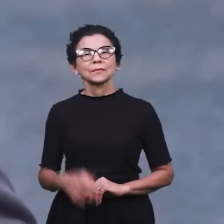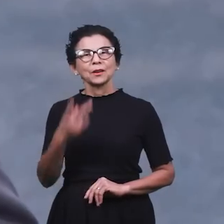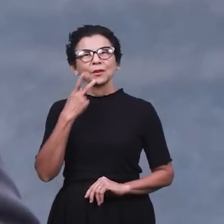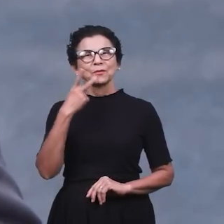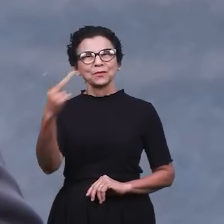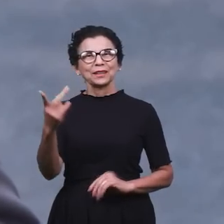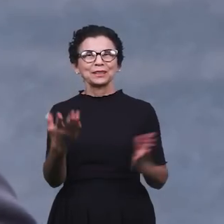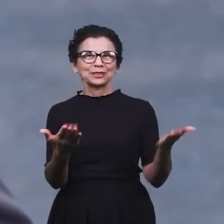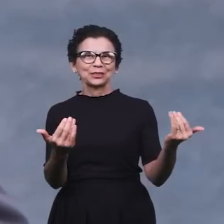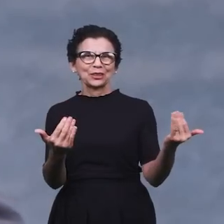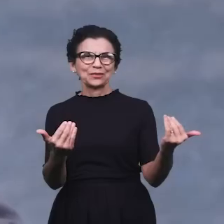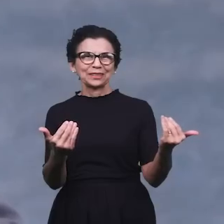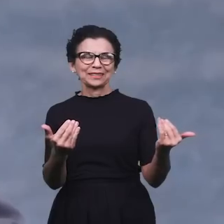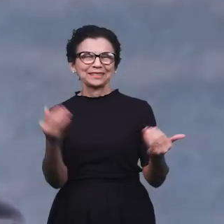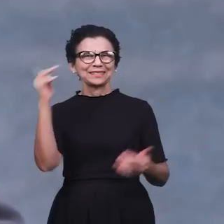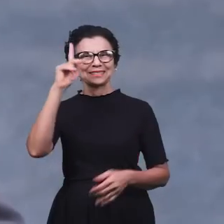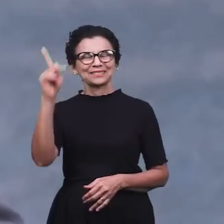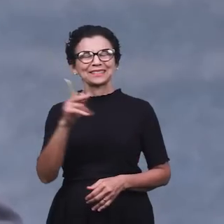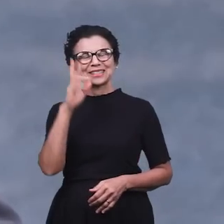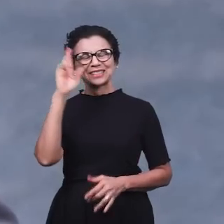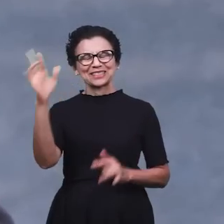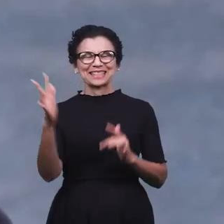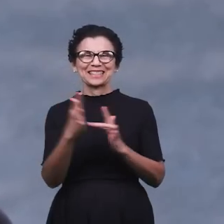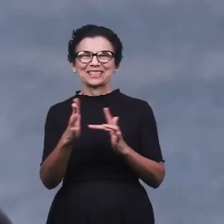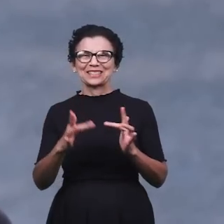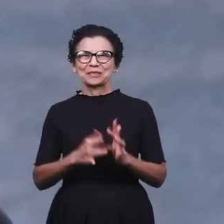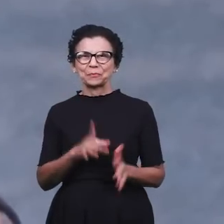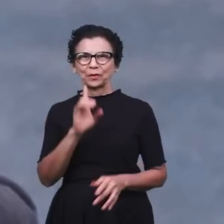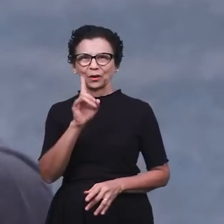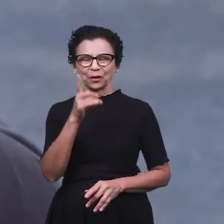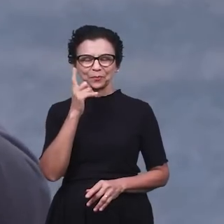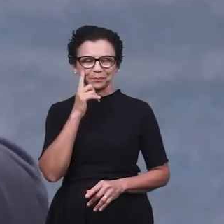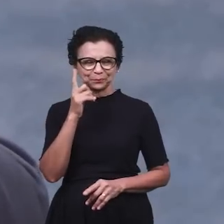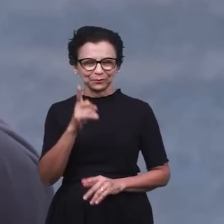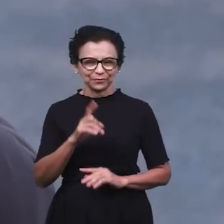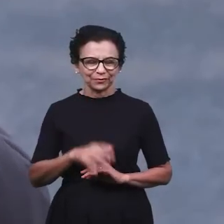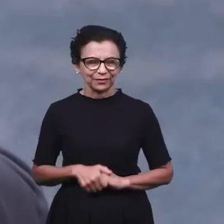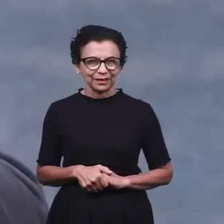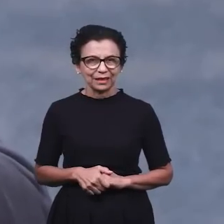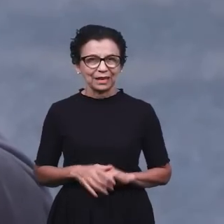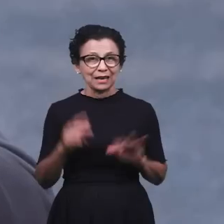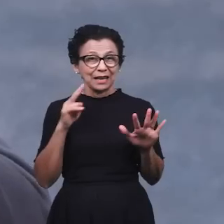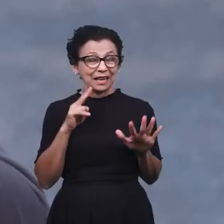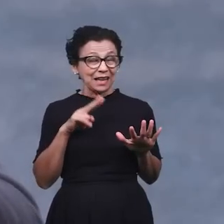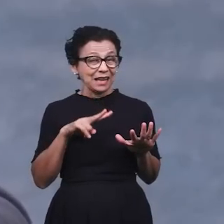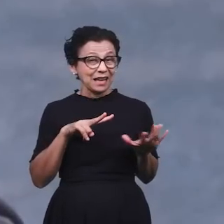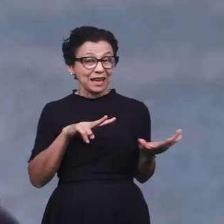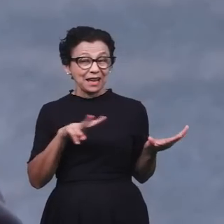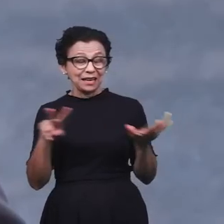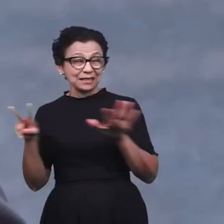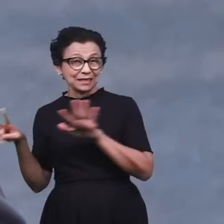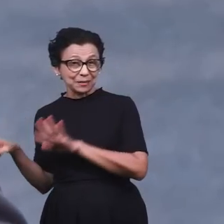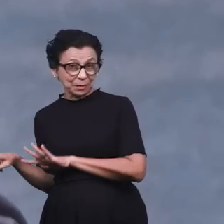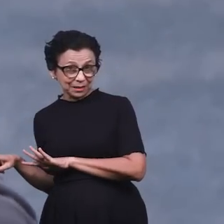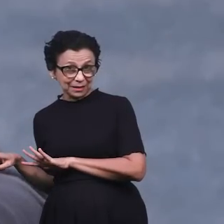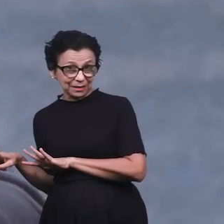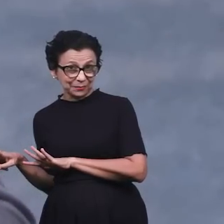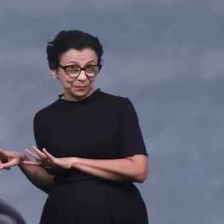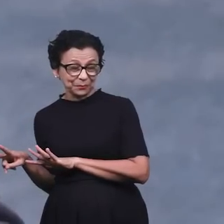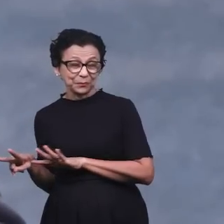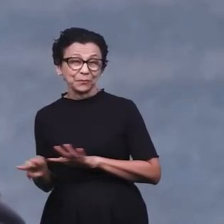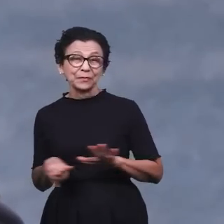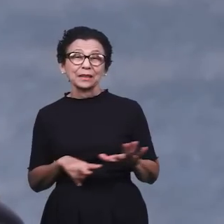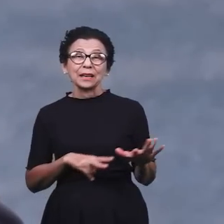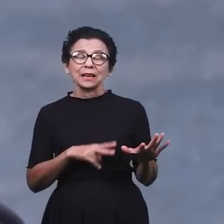Fala, jovem, a paz do Senhor Jesus. Olha só, a quantidade de pessoas que eu tenho encontrado esses dias que chama